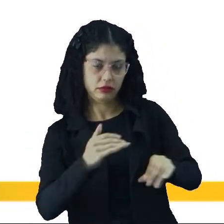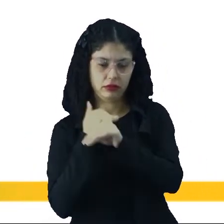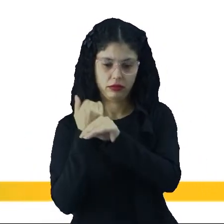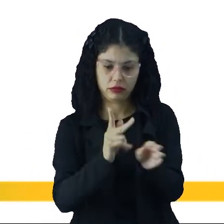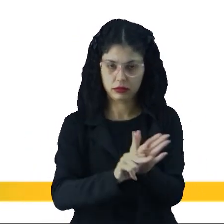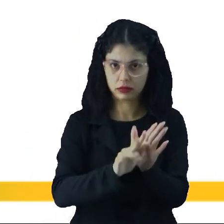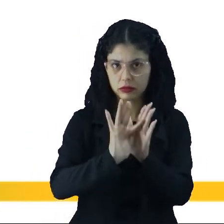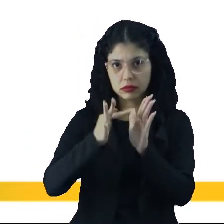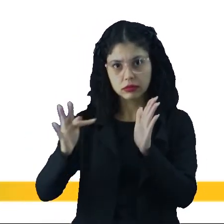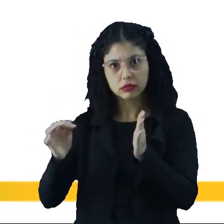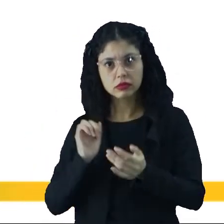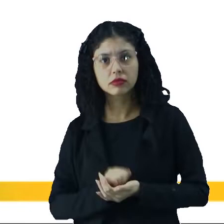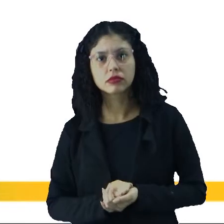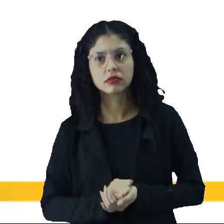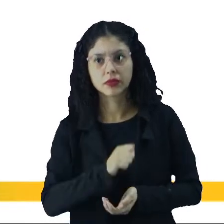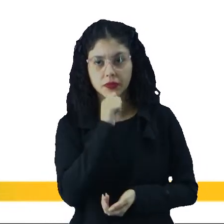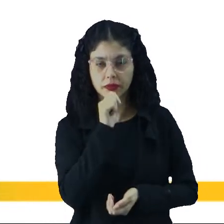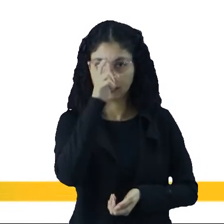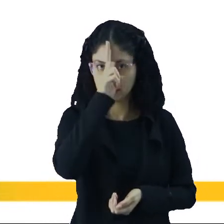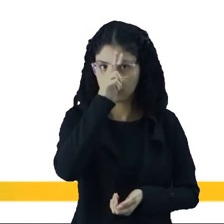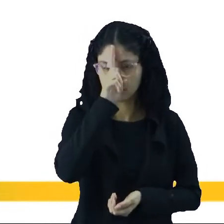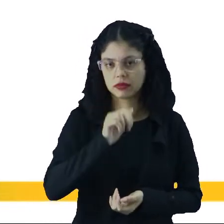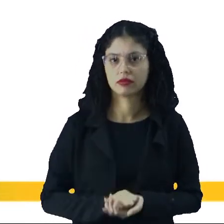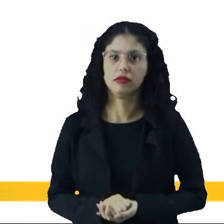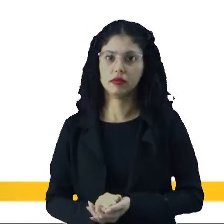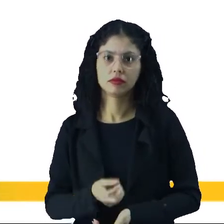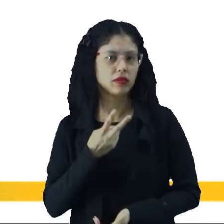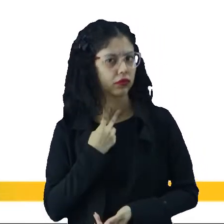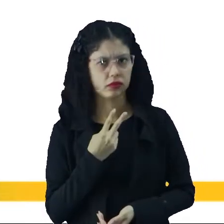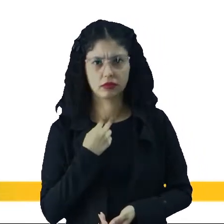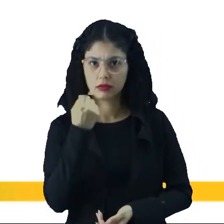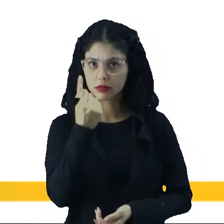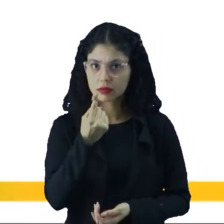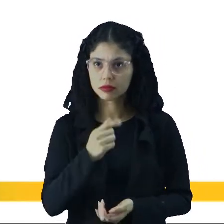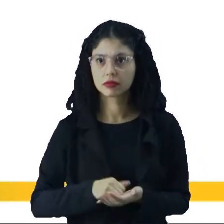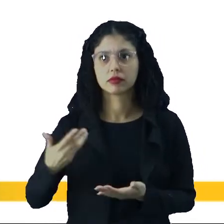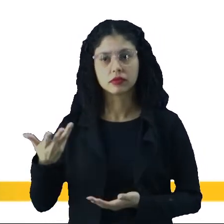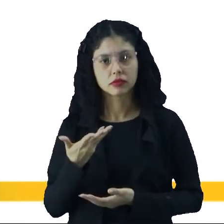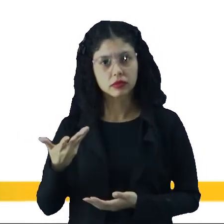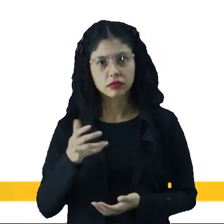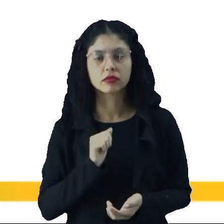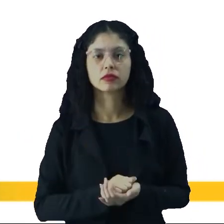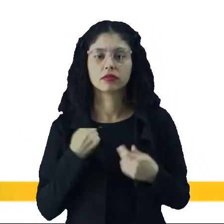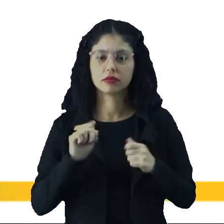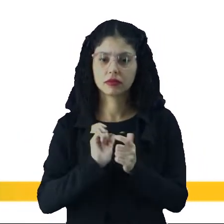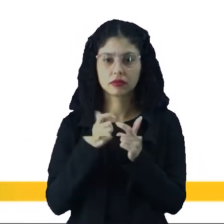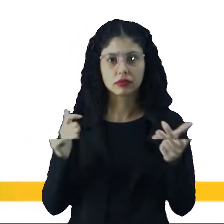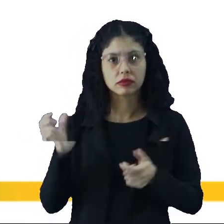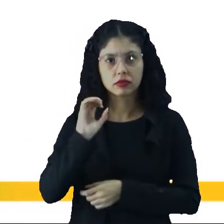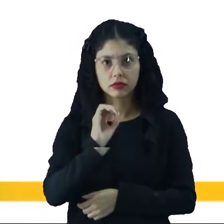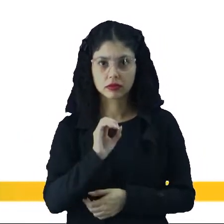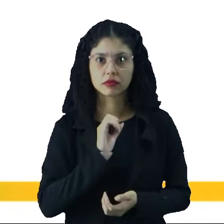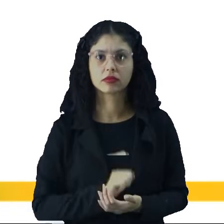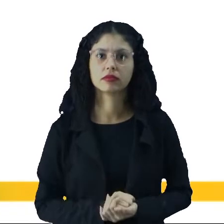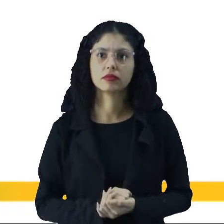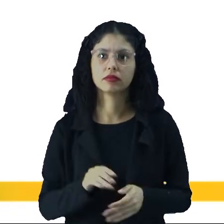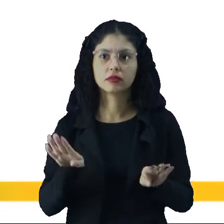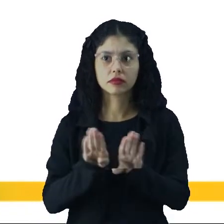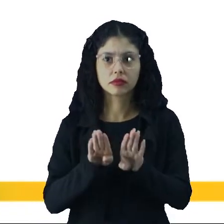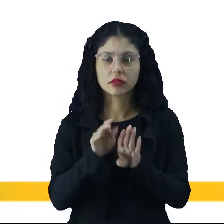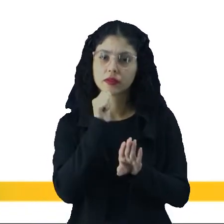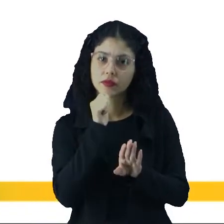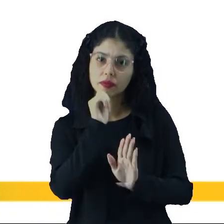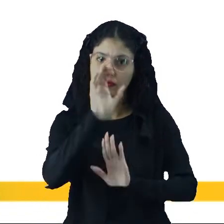função exponencial. Lembrando que ela não pode ser 1, a base, tem que ser maior que zero, e eu tenho que adaptar isso